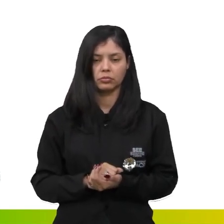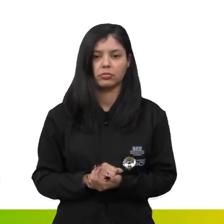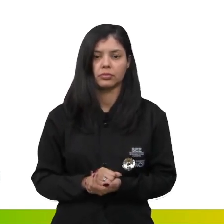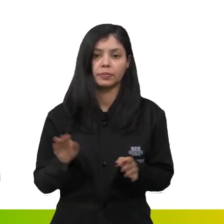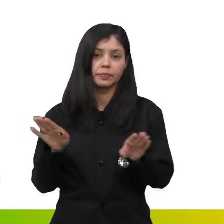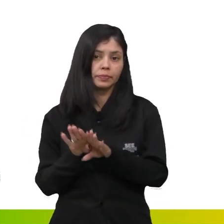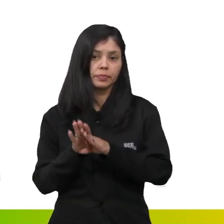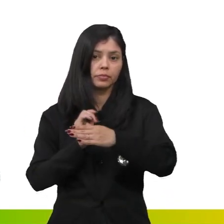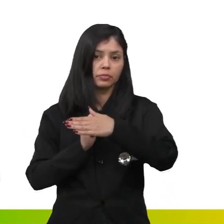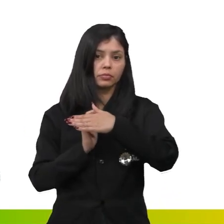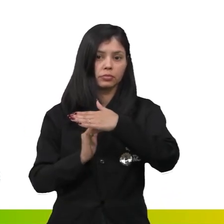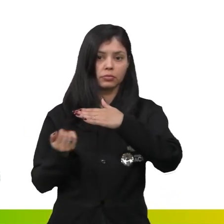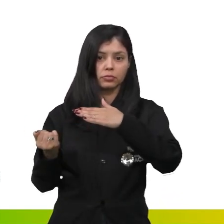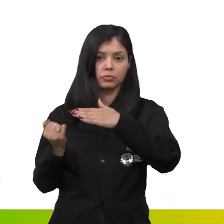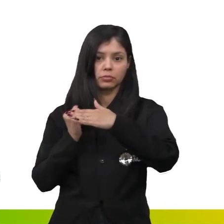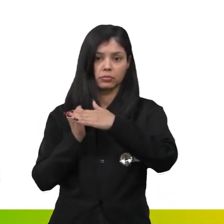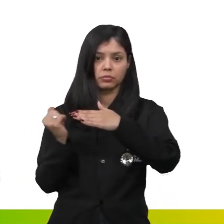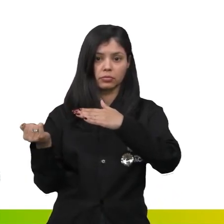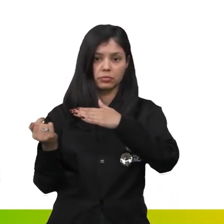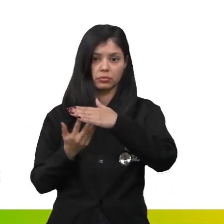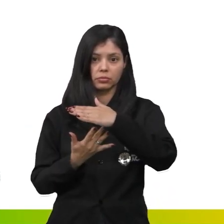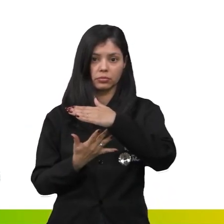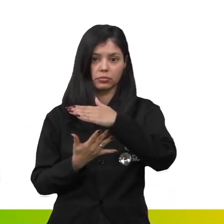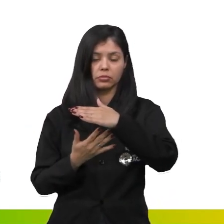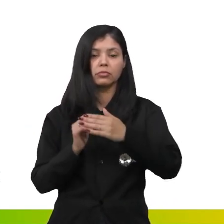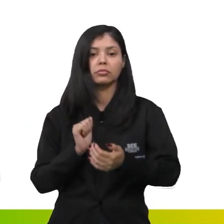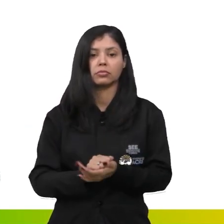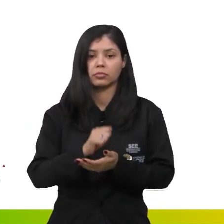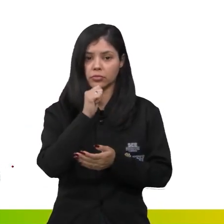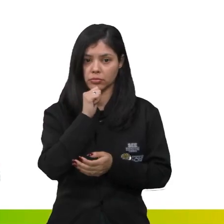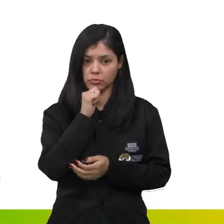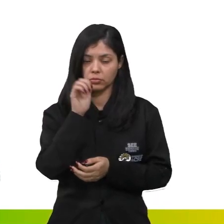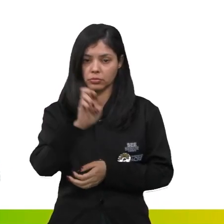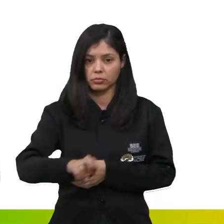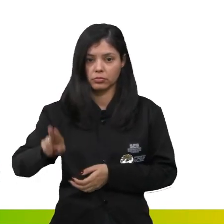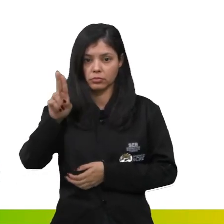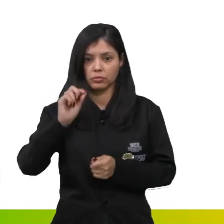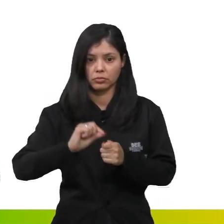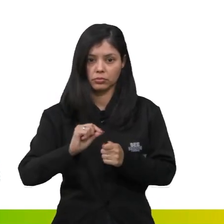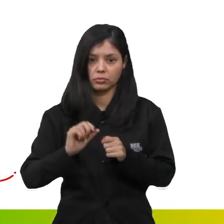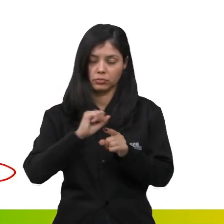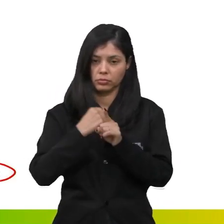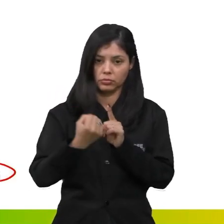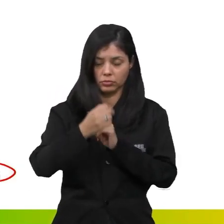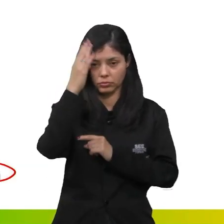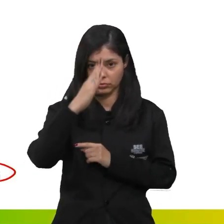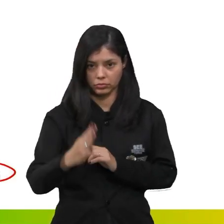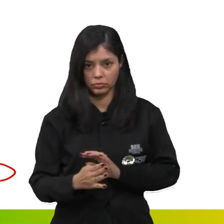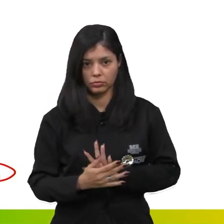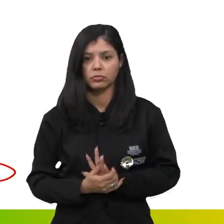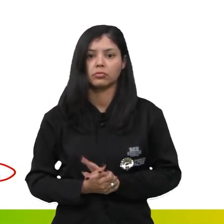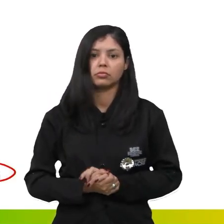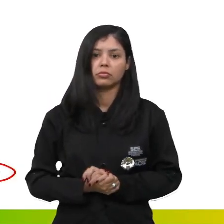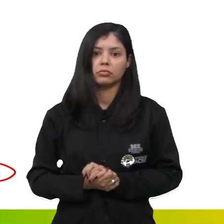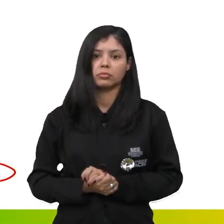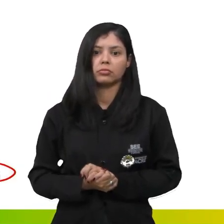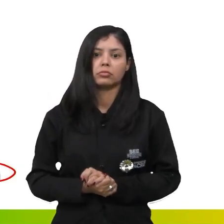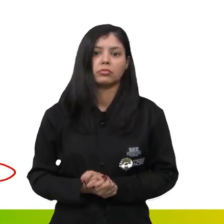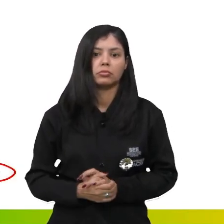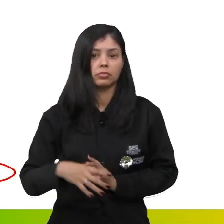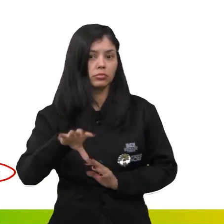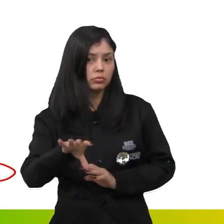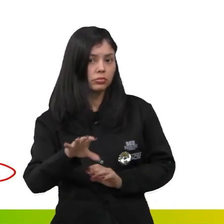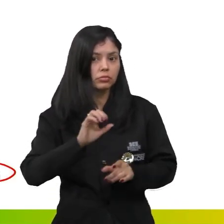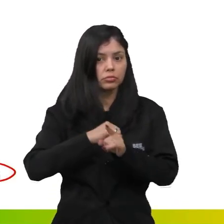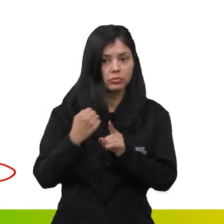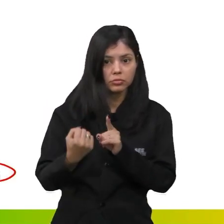Temos também aí a questão da imigração europeia, com a formação da sociedade brasileira, sendo que essa